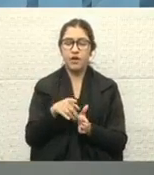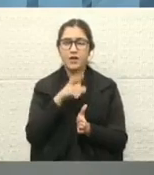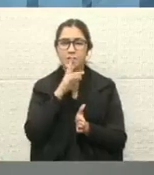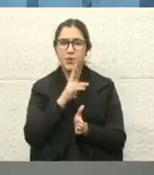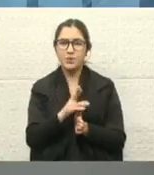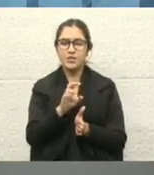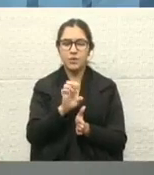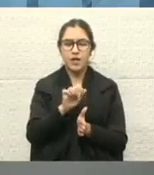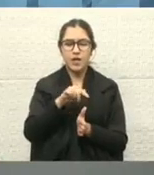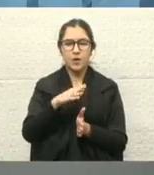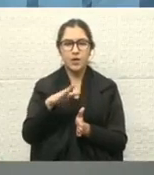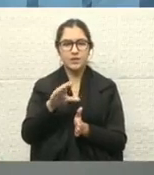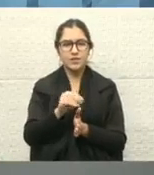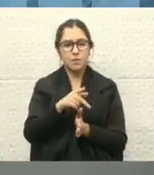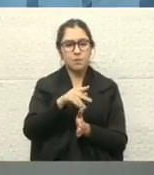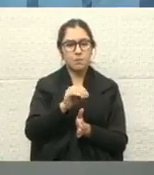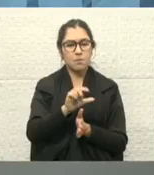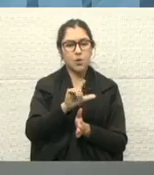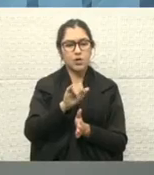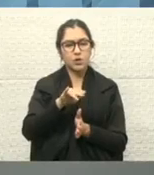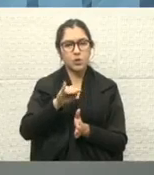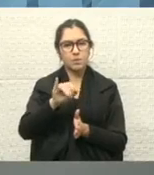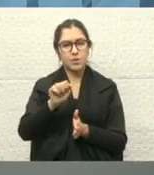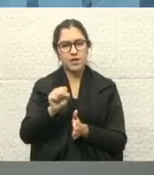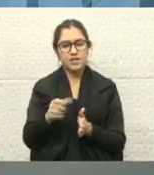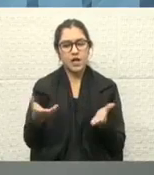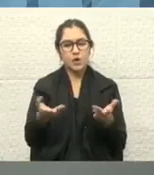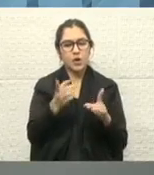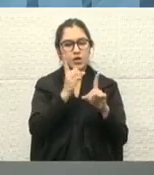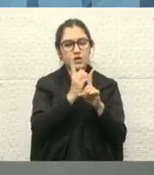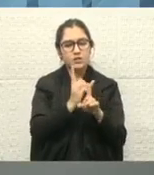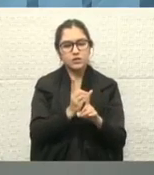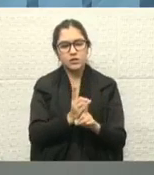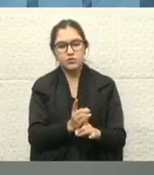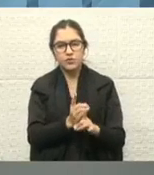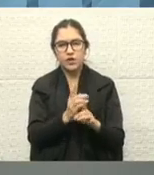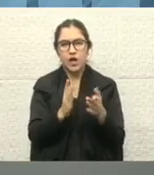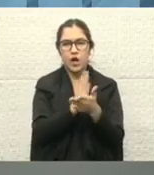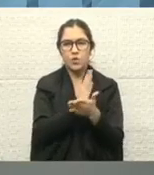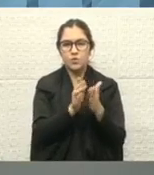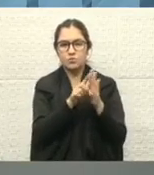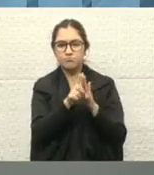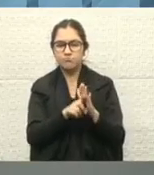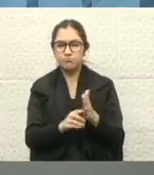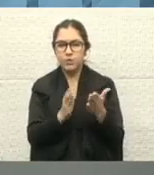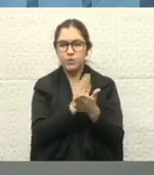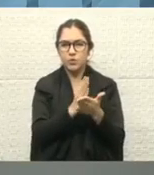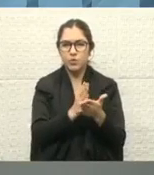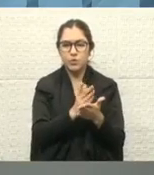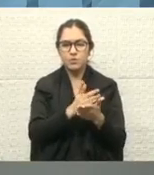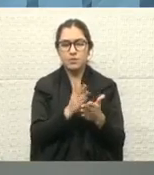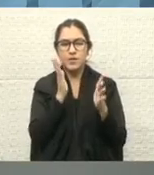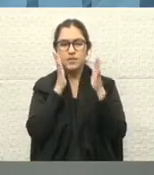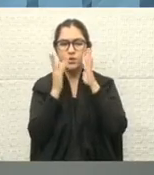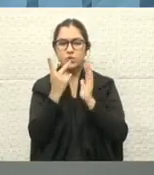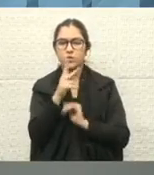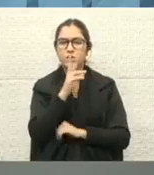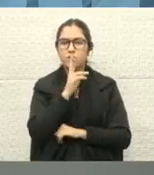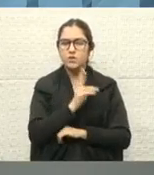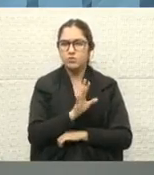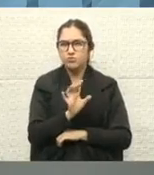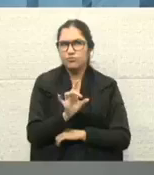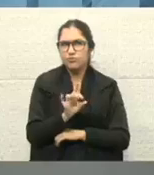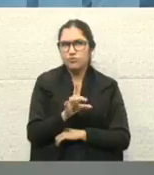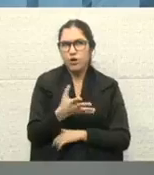resolução de equações polinomiais. Então, agora nós vamos investigar algumas equações pensando na sua resolução,